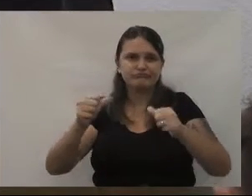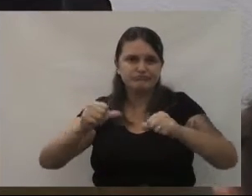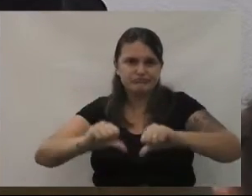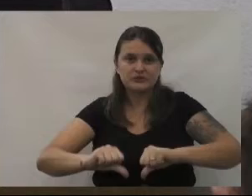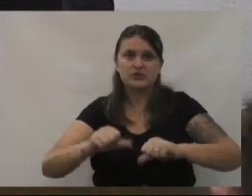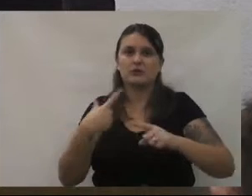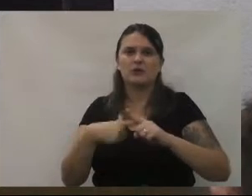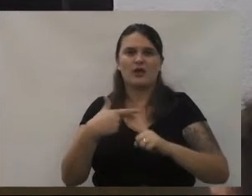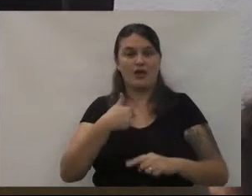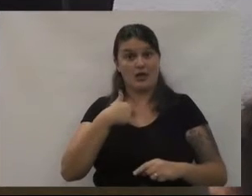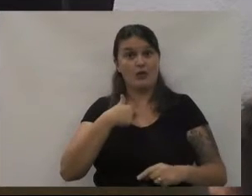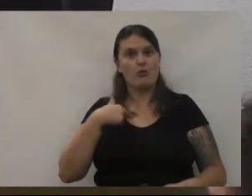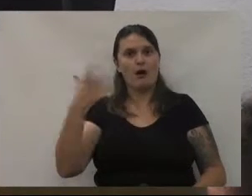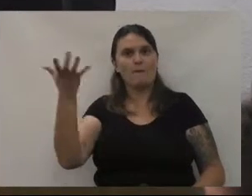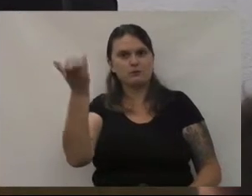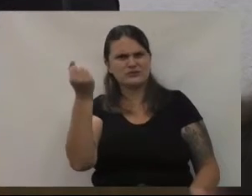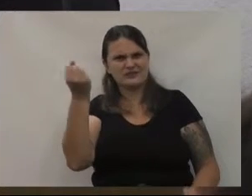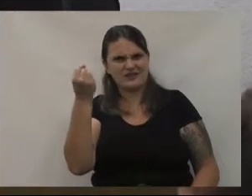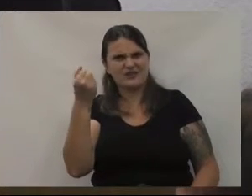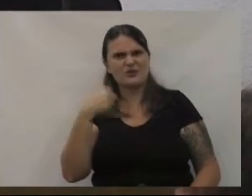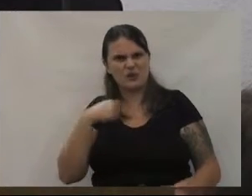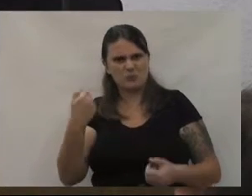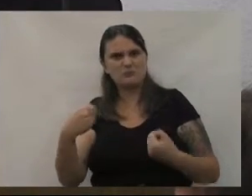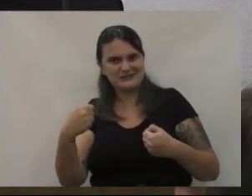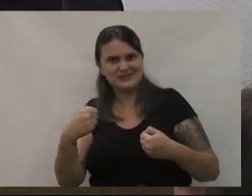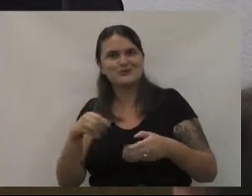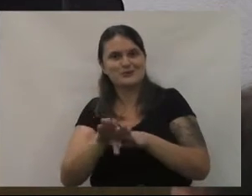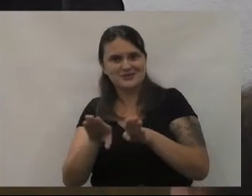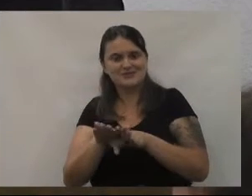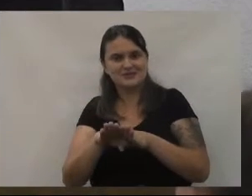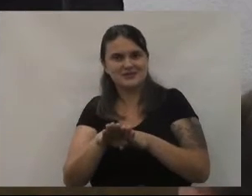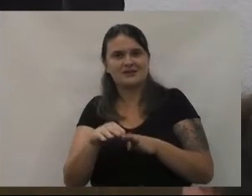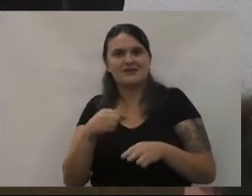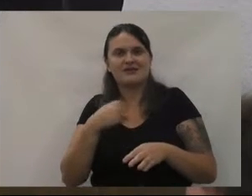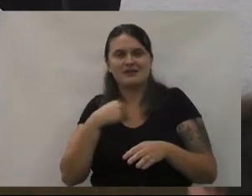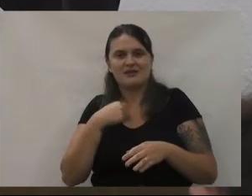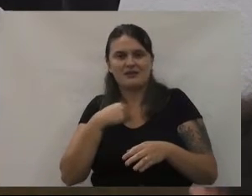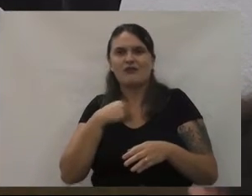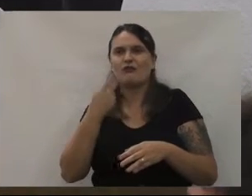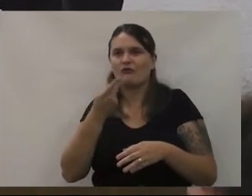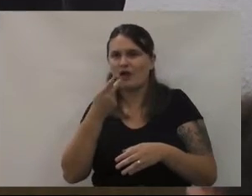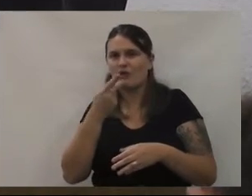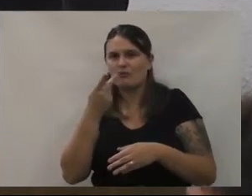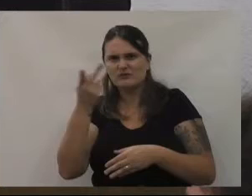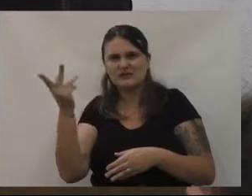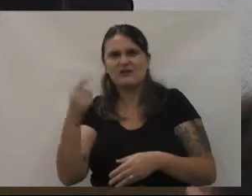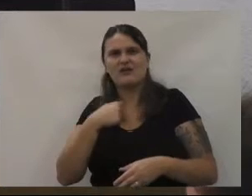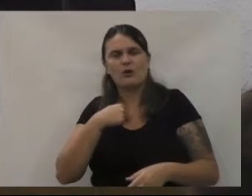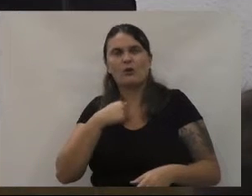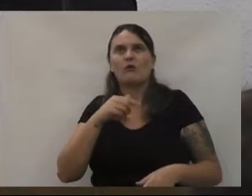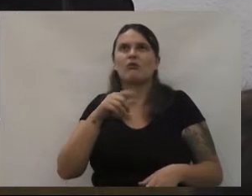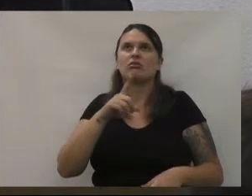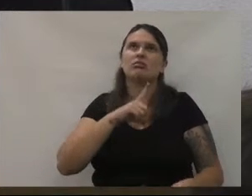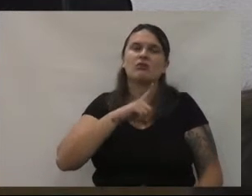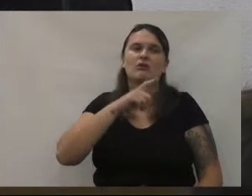fato que eu sou aposentado que eu não vou defender. Eu atendo, para vocês terem uma ideia, 10, 12